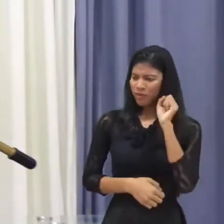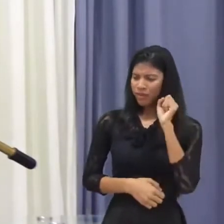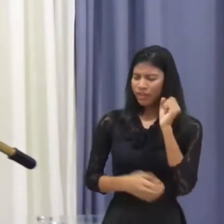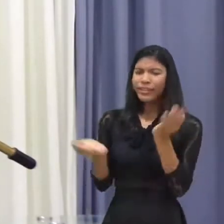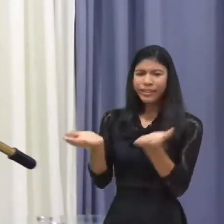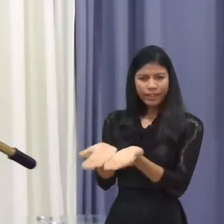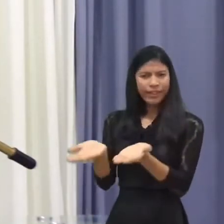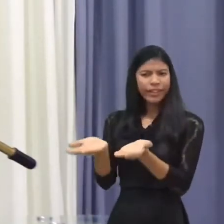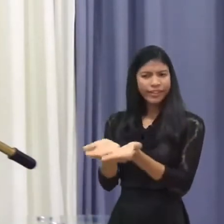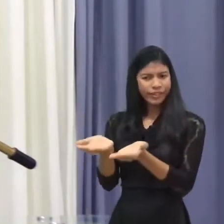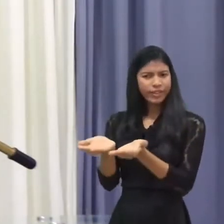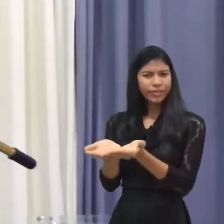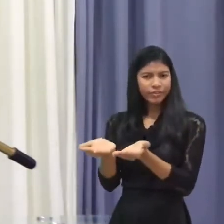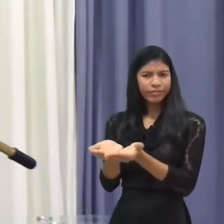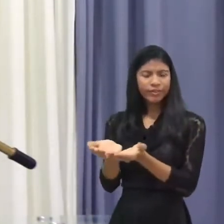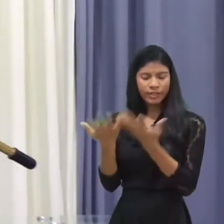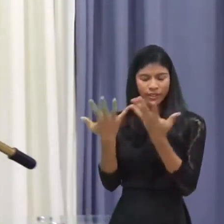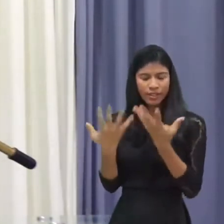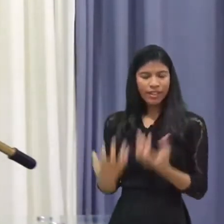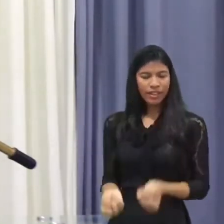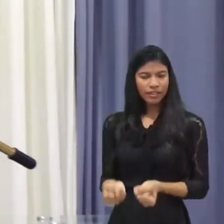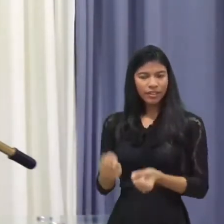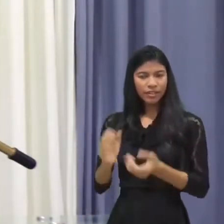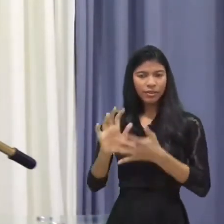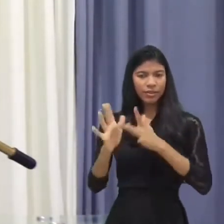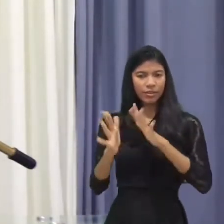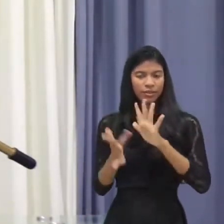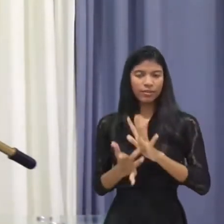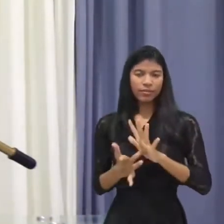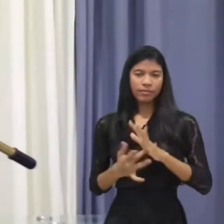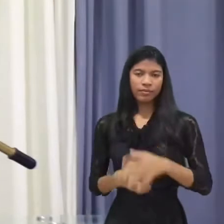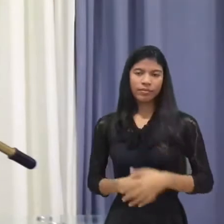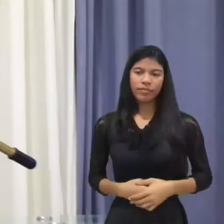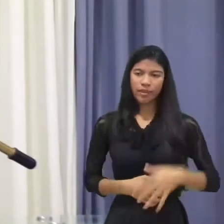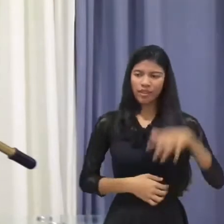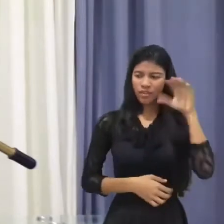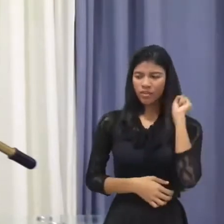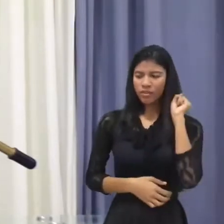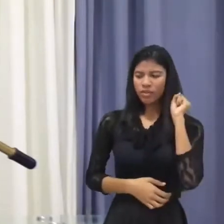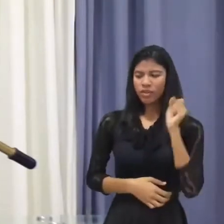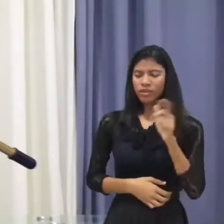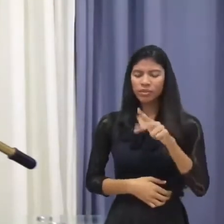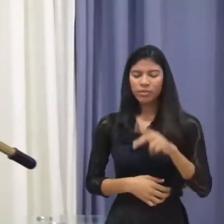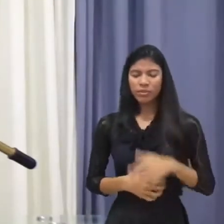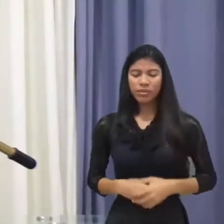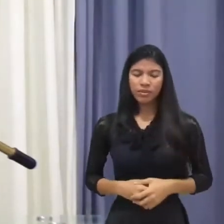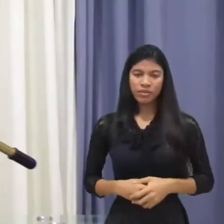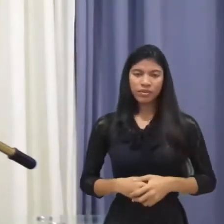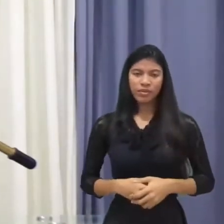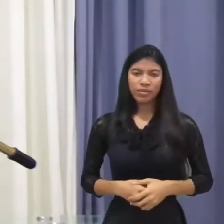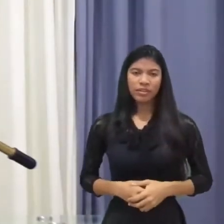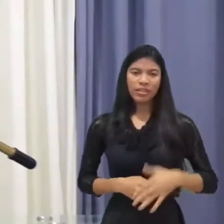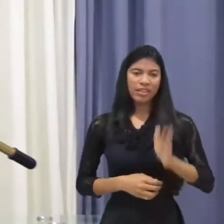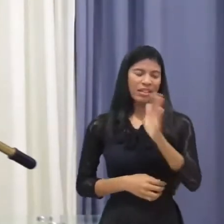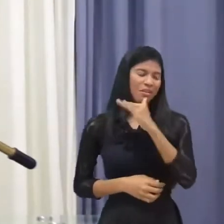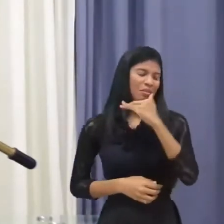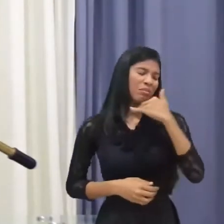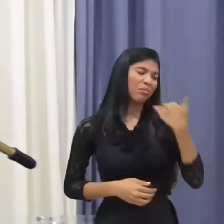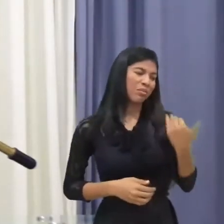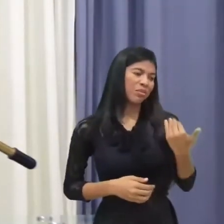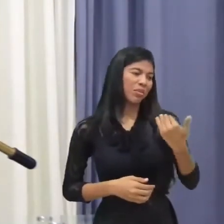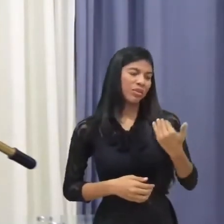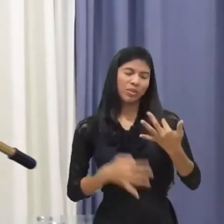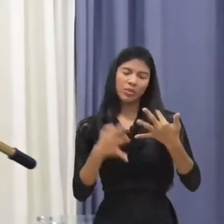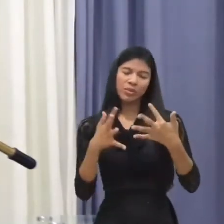que já entregou sua vida a Cristo, a gente ouvir alguns irmãos dizerem: a morte é caminho de todos